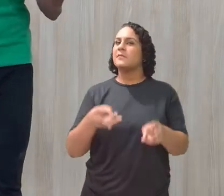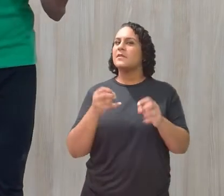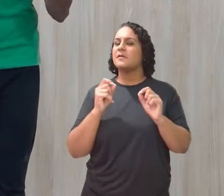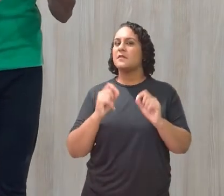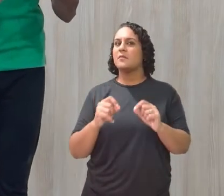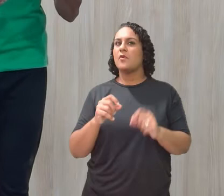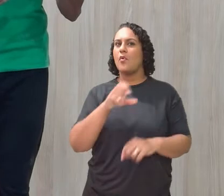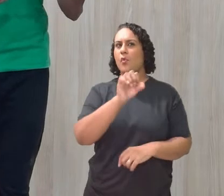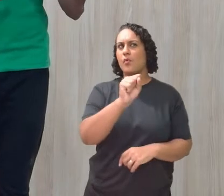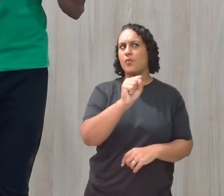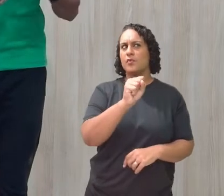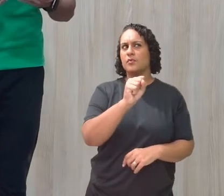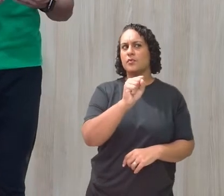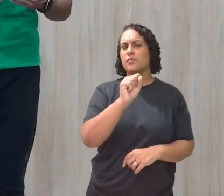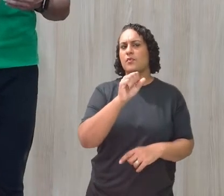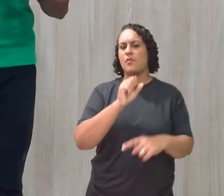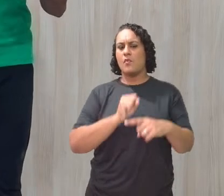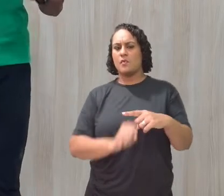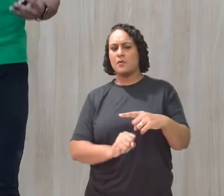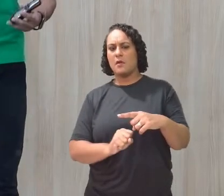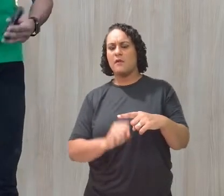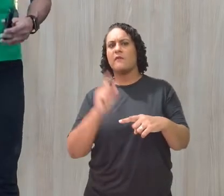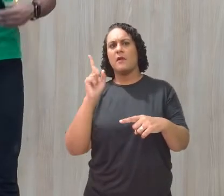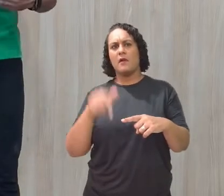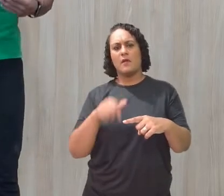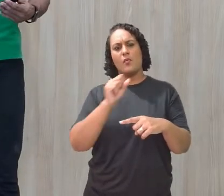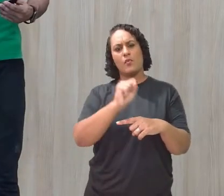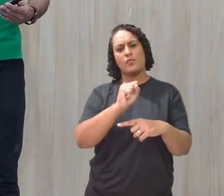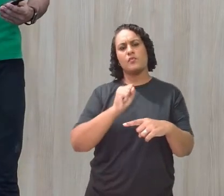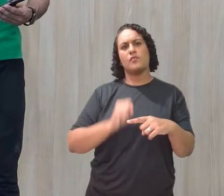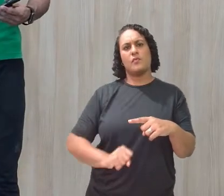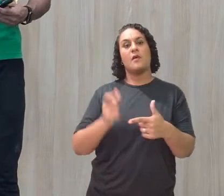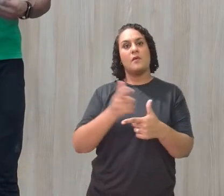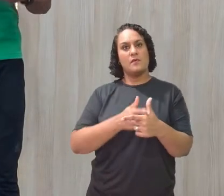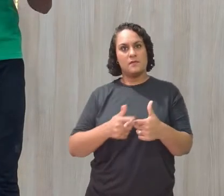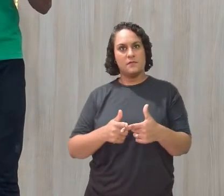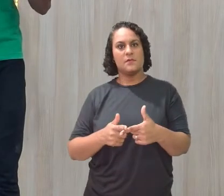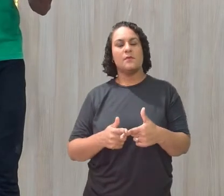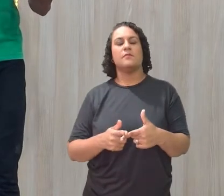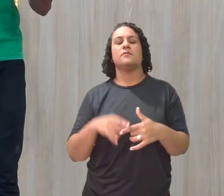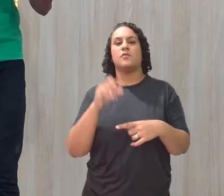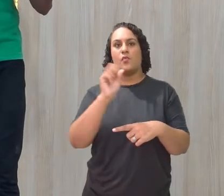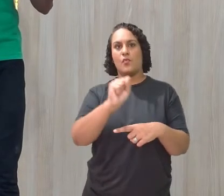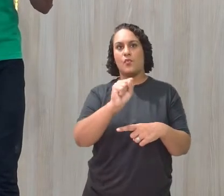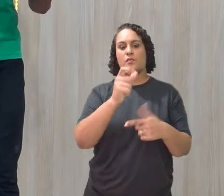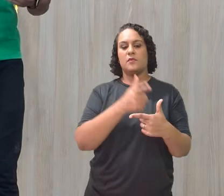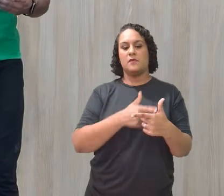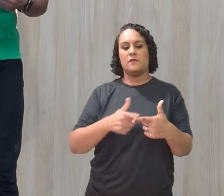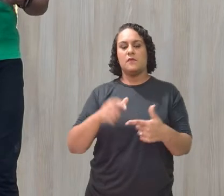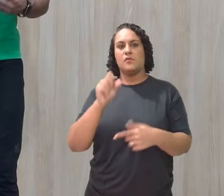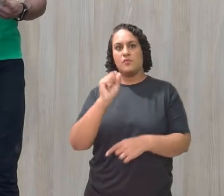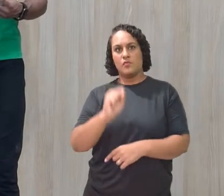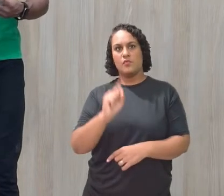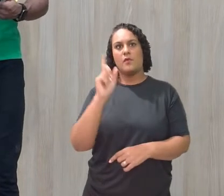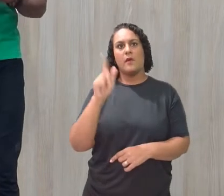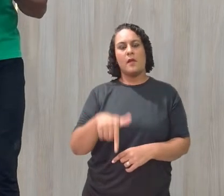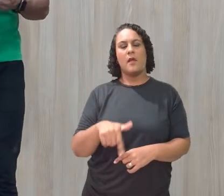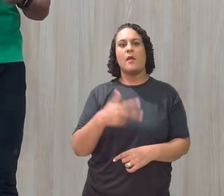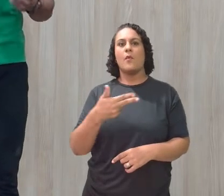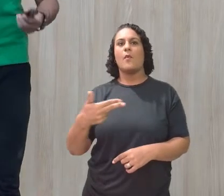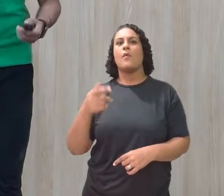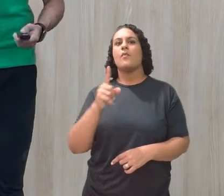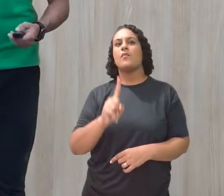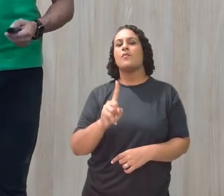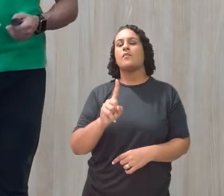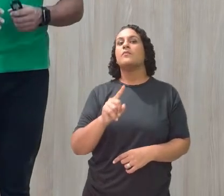que 8/8 é uma fração que é uma divisão. Então, 8 dividido por 8 é igual a 1. E 1